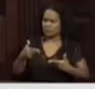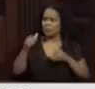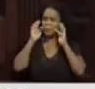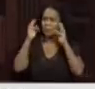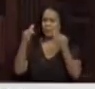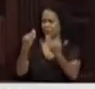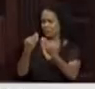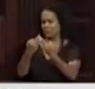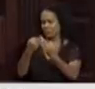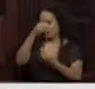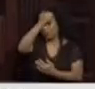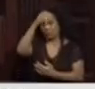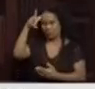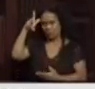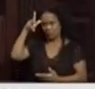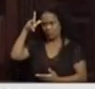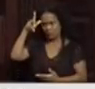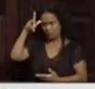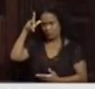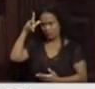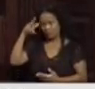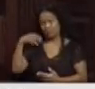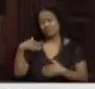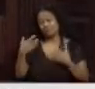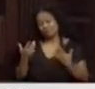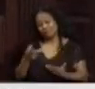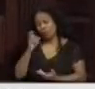dele? É um mentiroso.